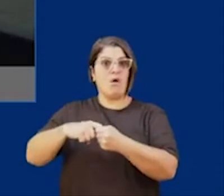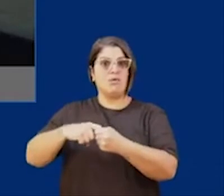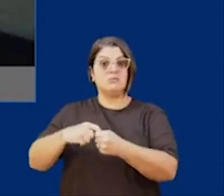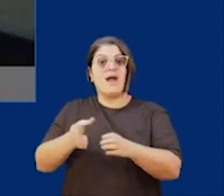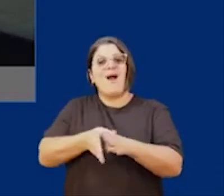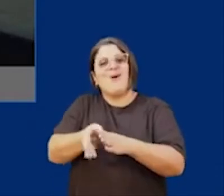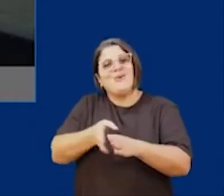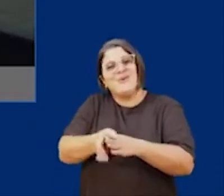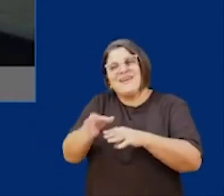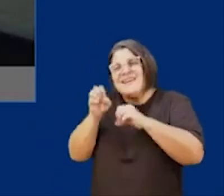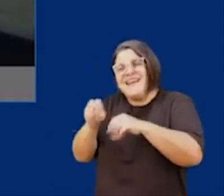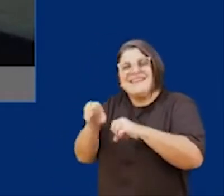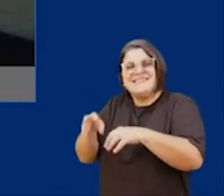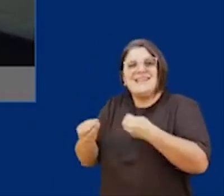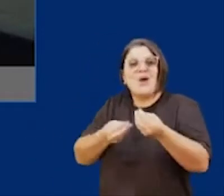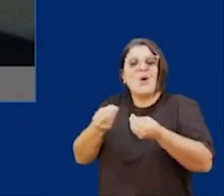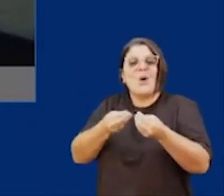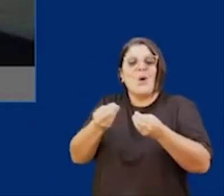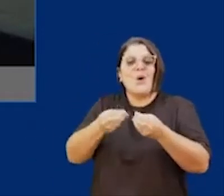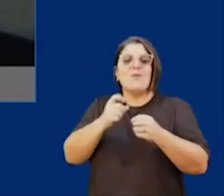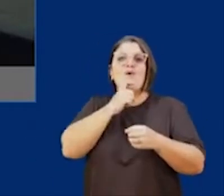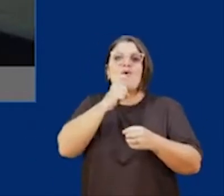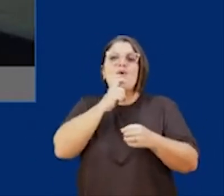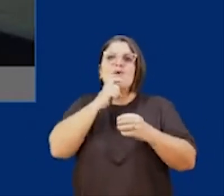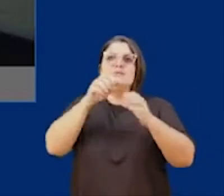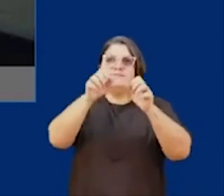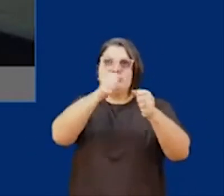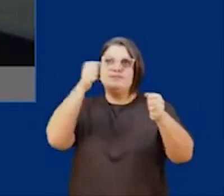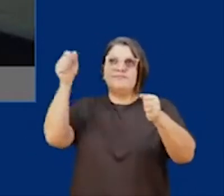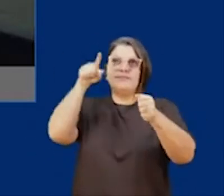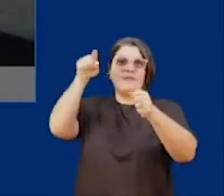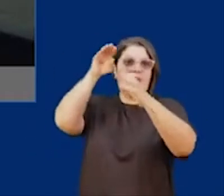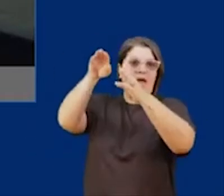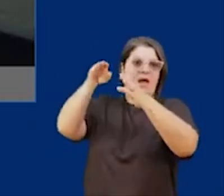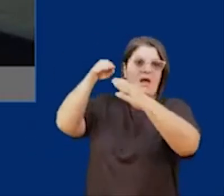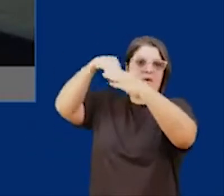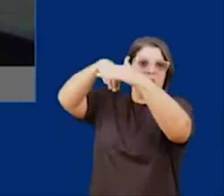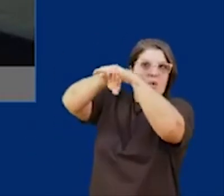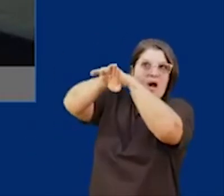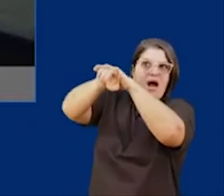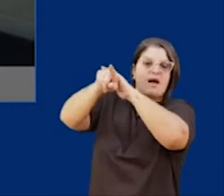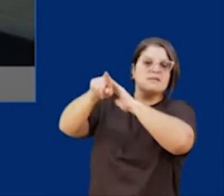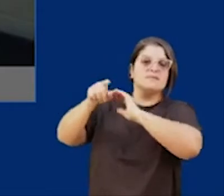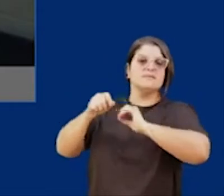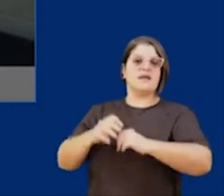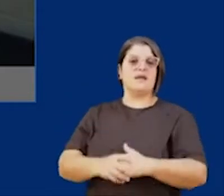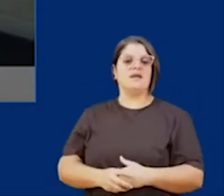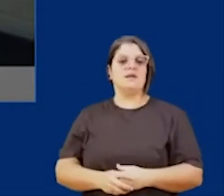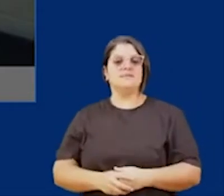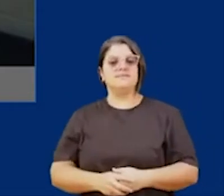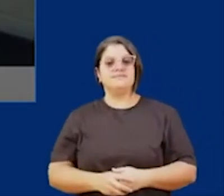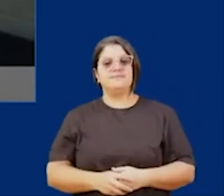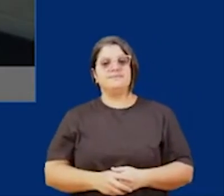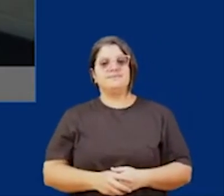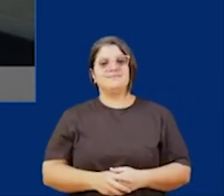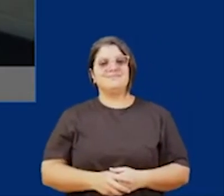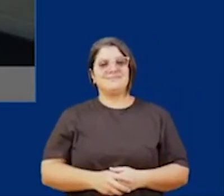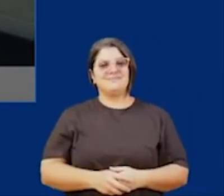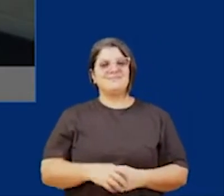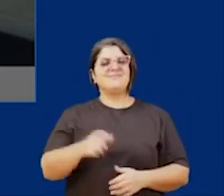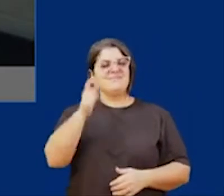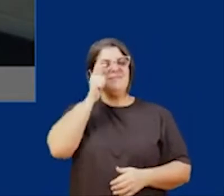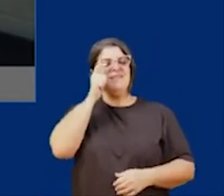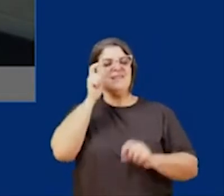ensina como congelar, como resfriar, como usar os potinhos, e é engraçado porque quando meu filho foi para a